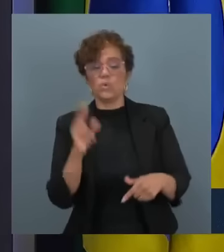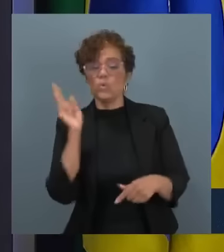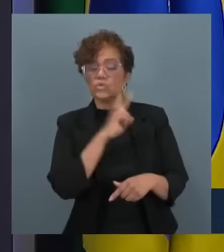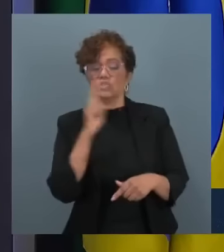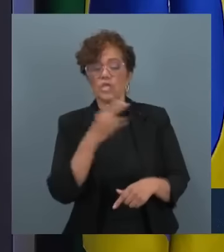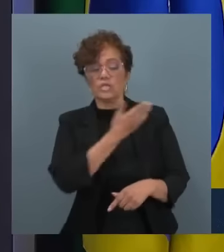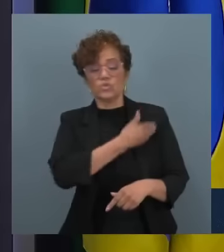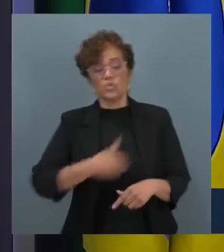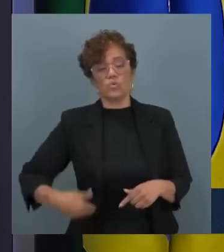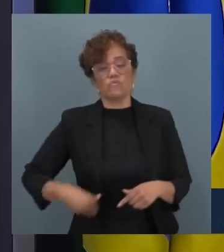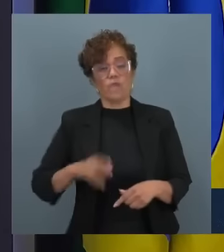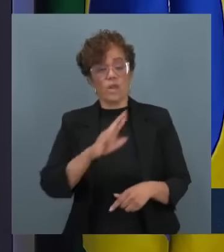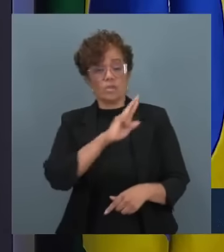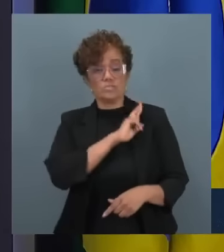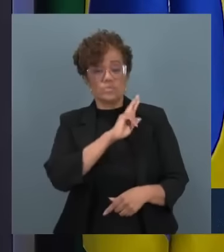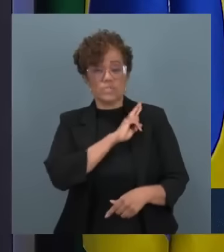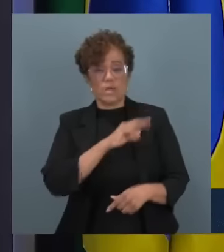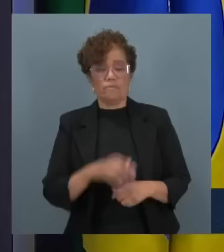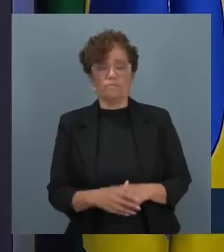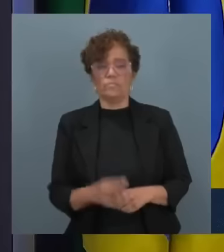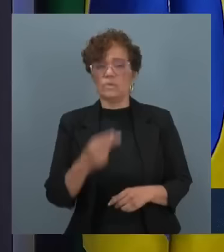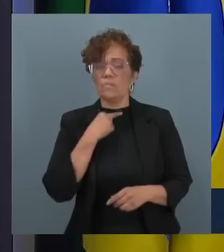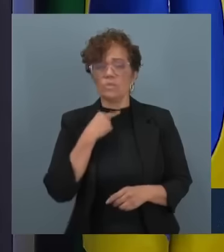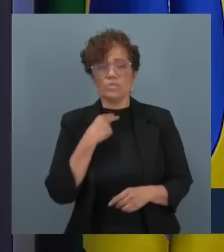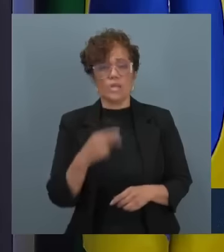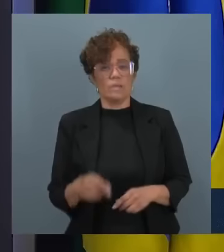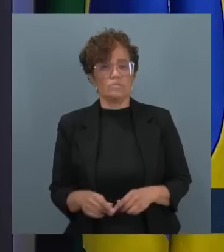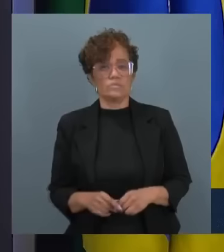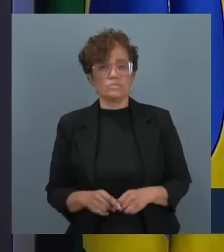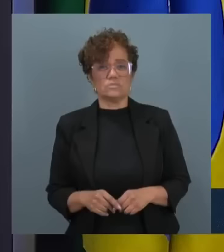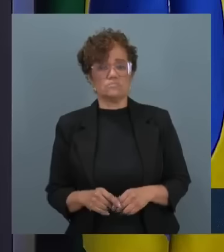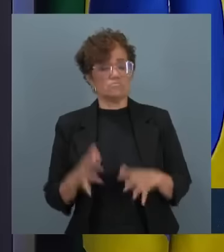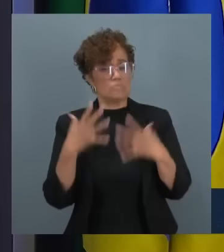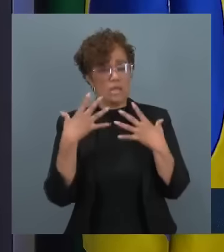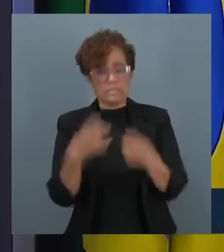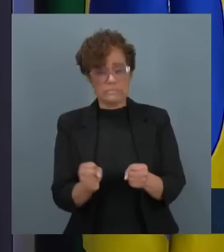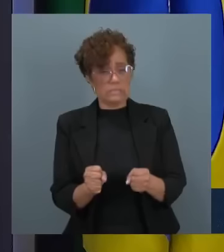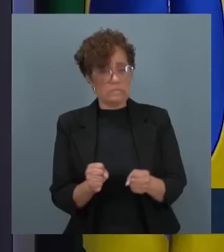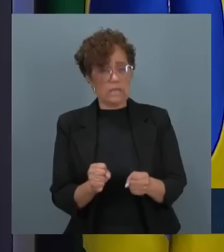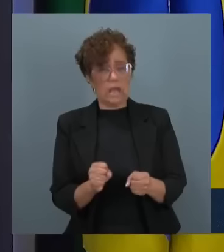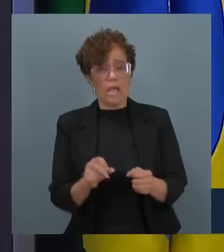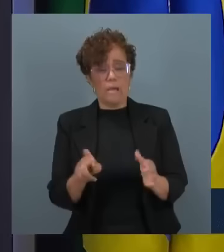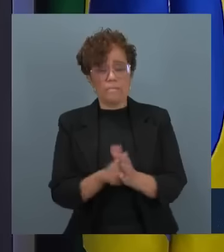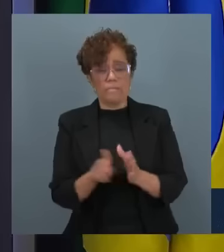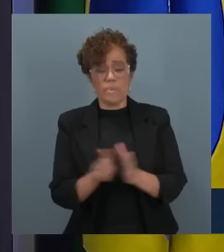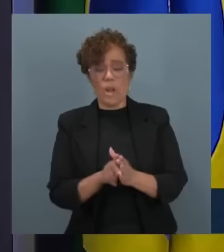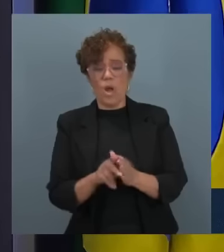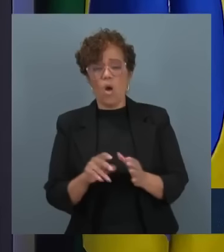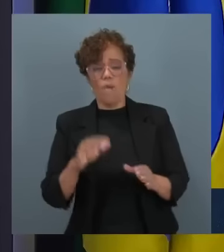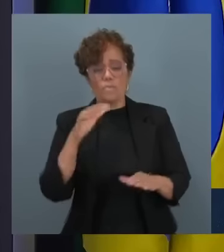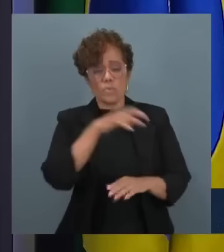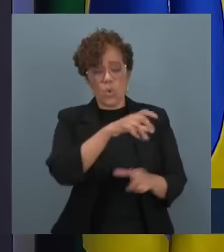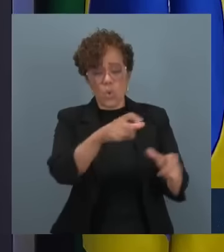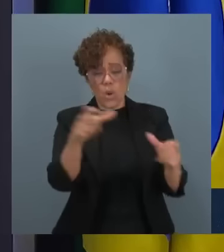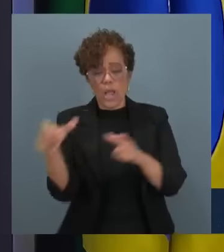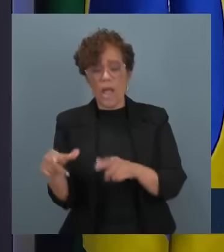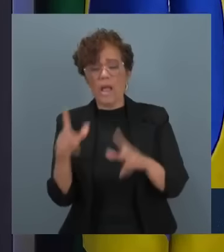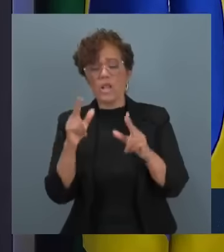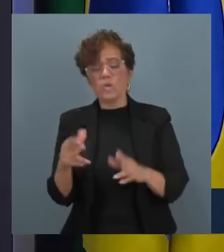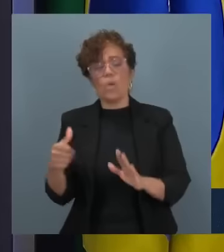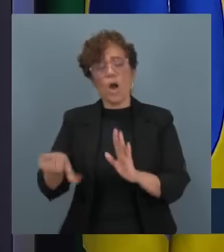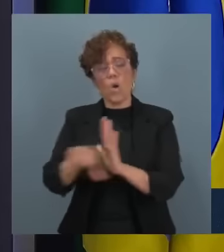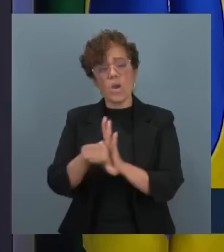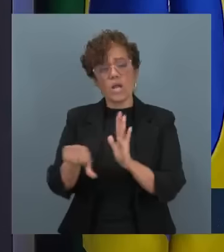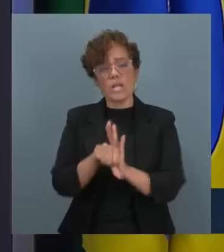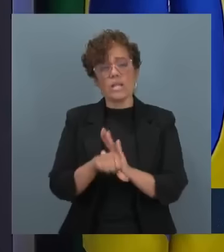governos responsáveis. Não podemos normalizar o horror, não podemos permitir que bairros inteiros sejam classificados como território do crime,